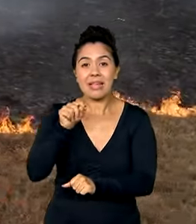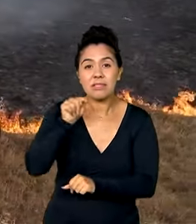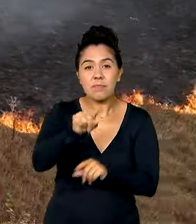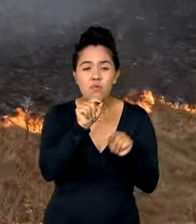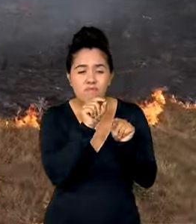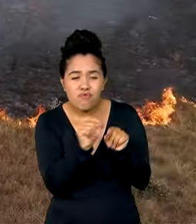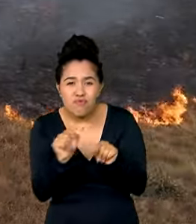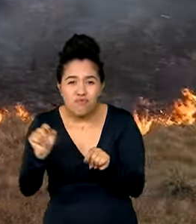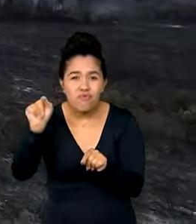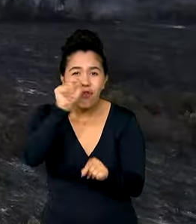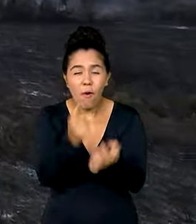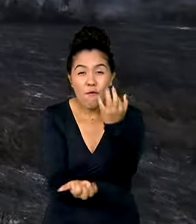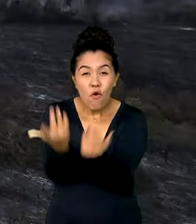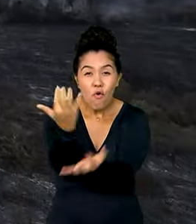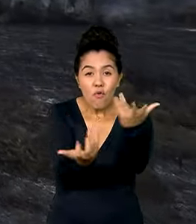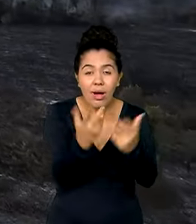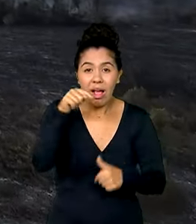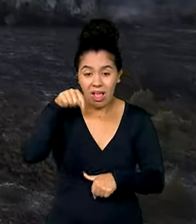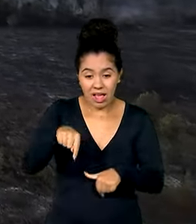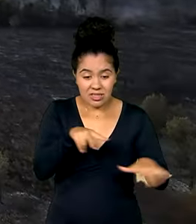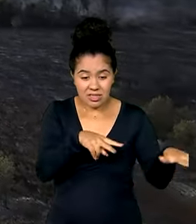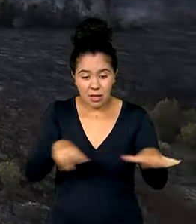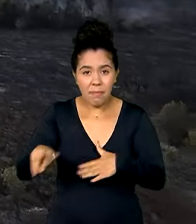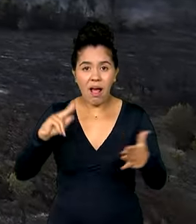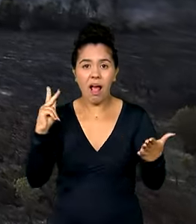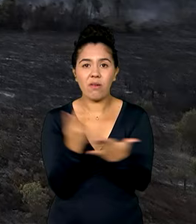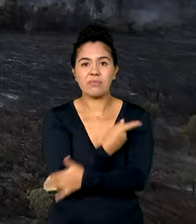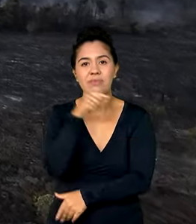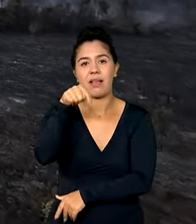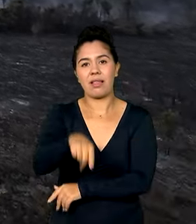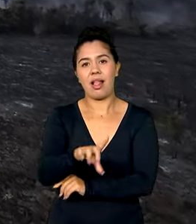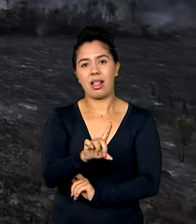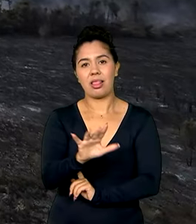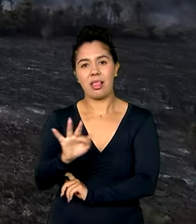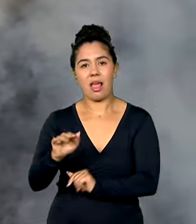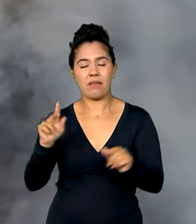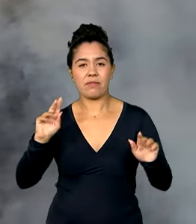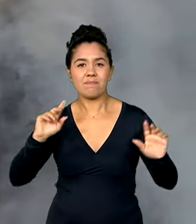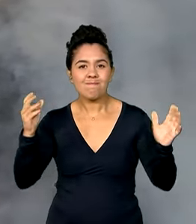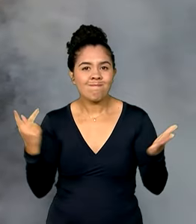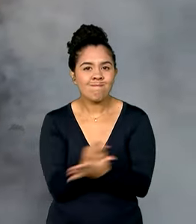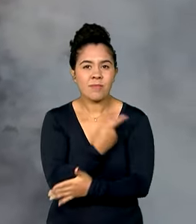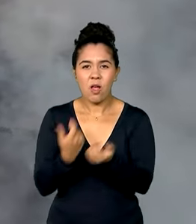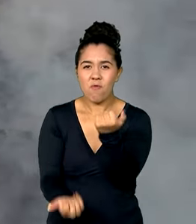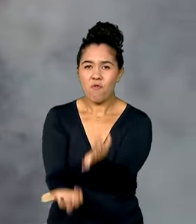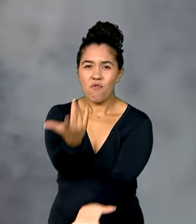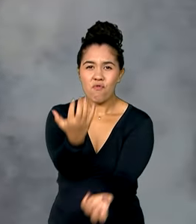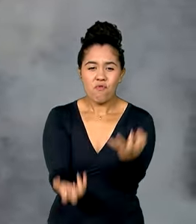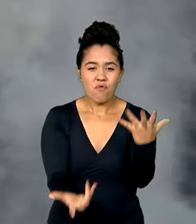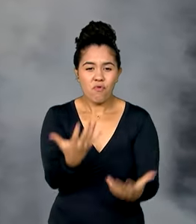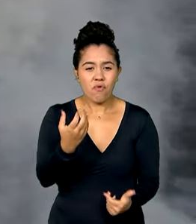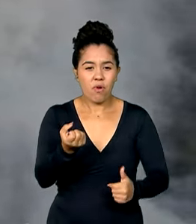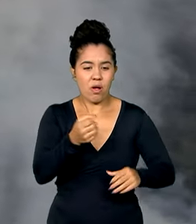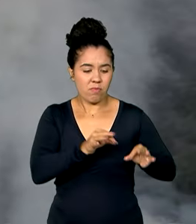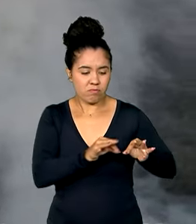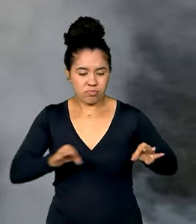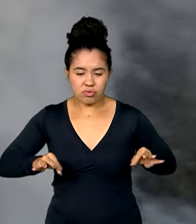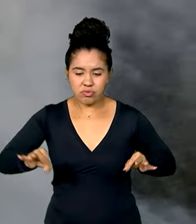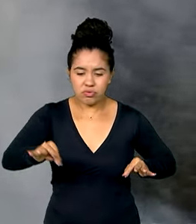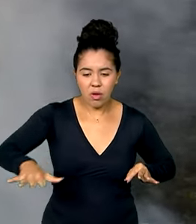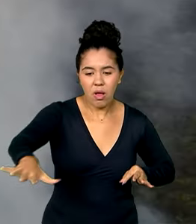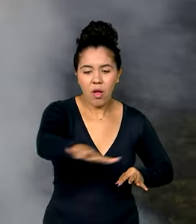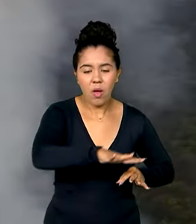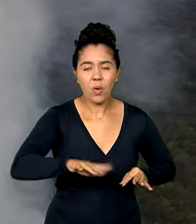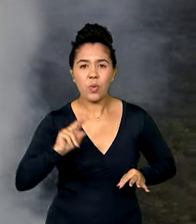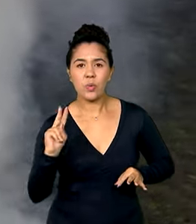semana, o Distrito Federal também foi atingido. O incêndio florestal já queimou mais de 2 mil hectares do Parque Nacional de Brasília